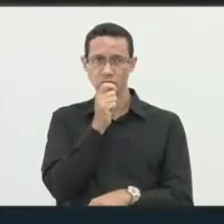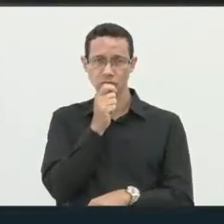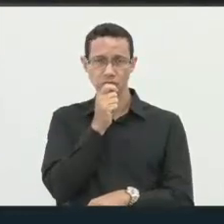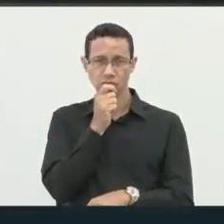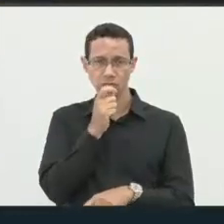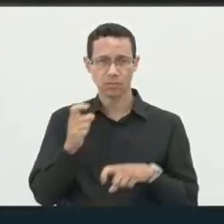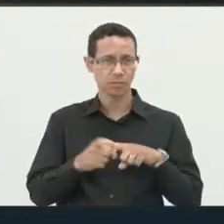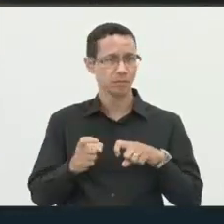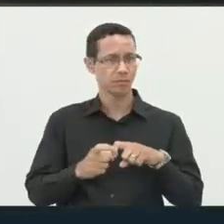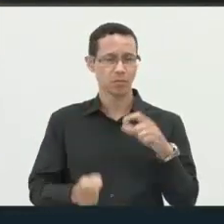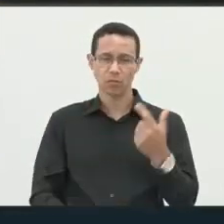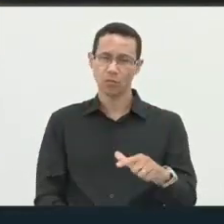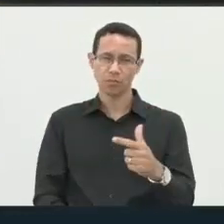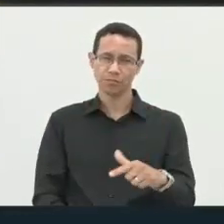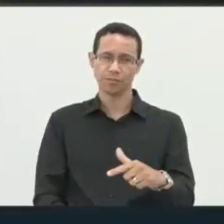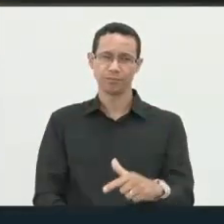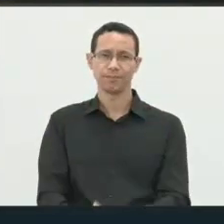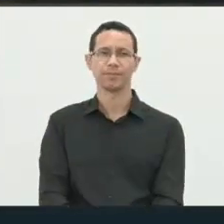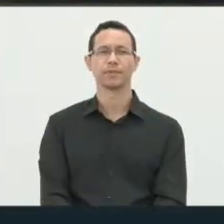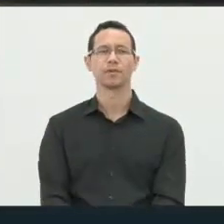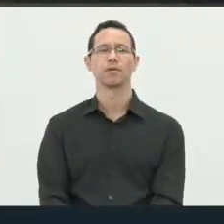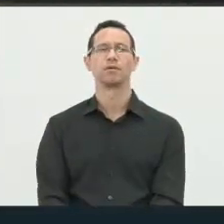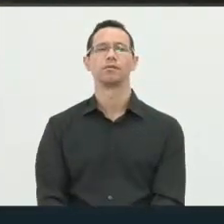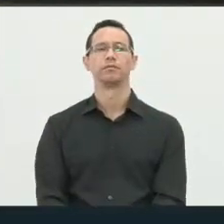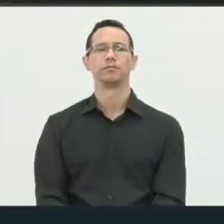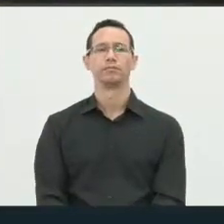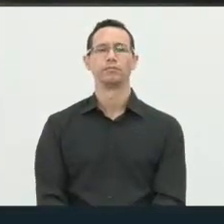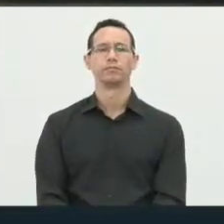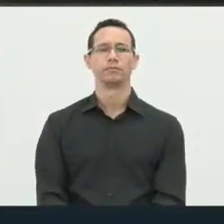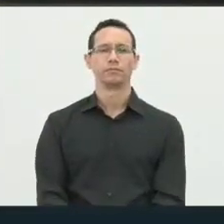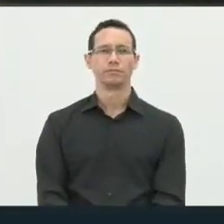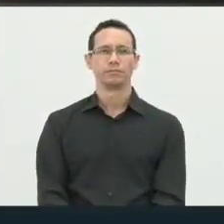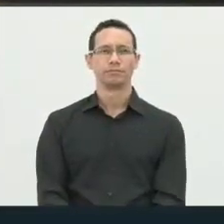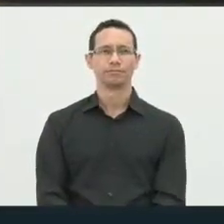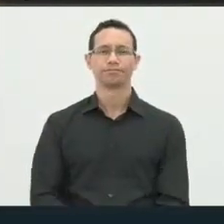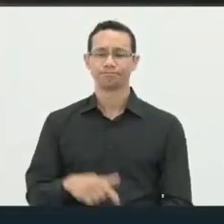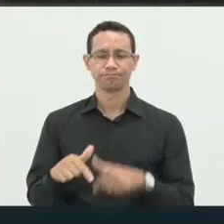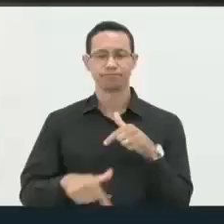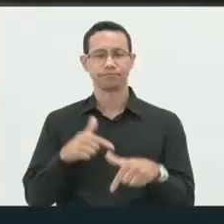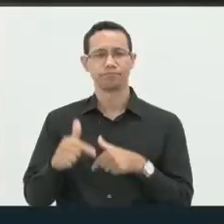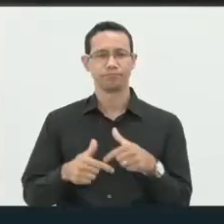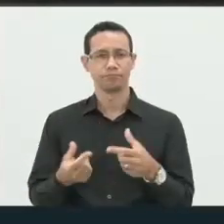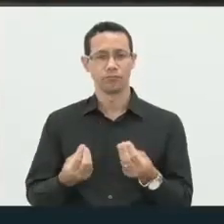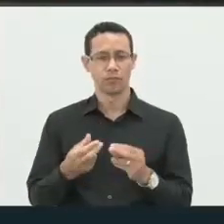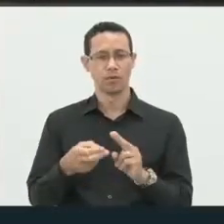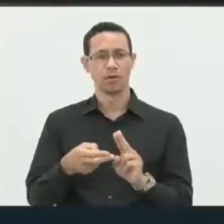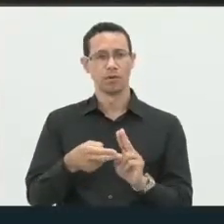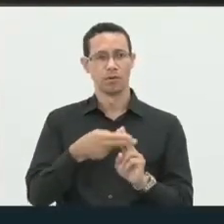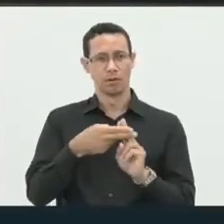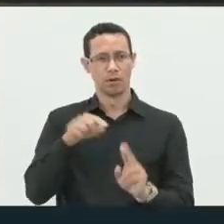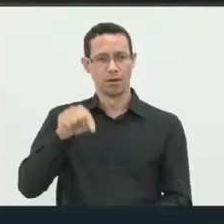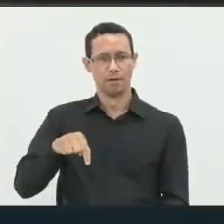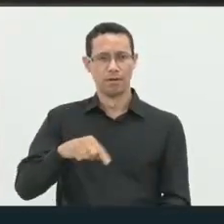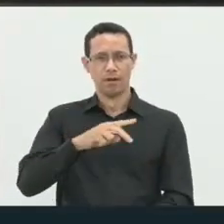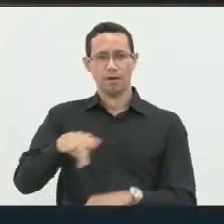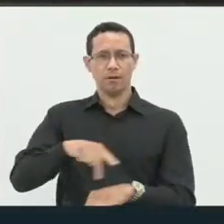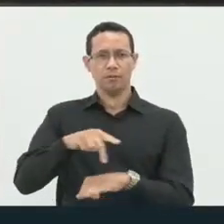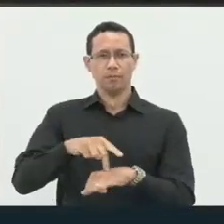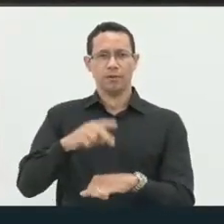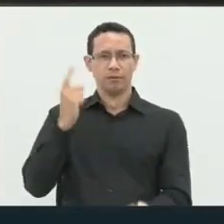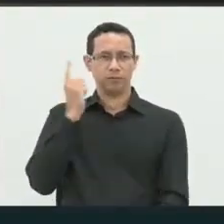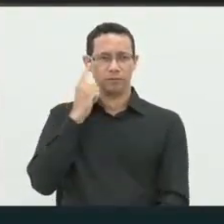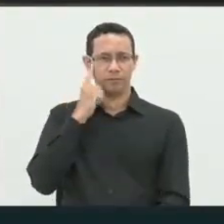profissional é da profissional médico para trabalhar o sistema de saúde aqui no nosso país